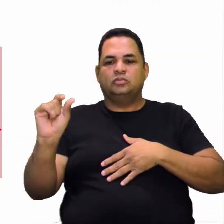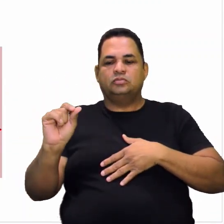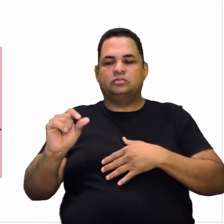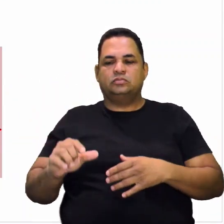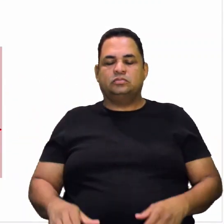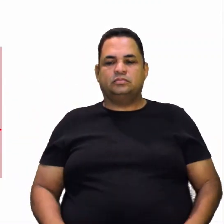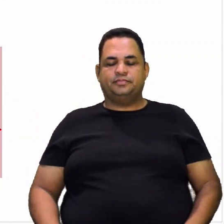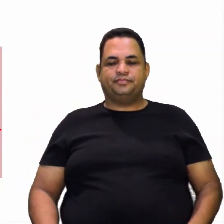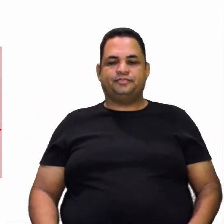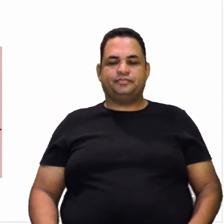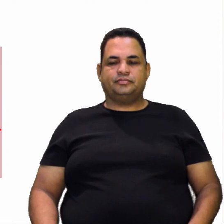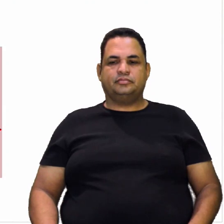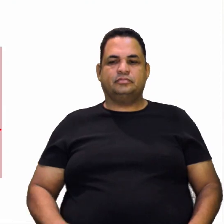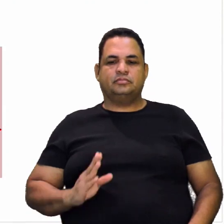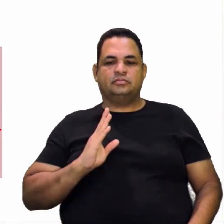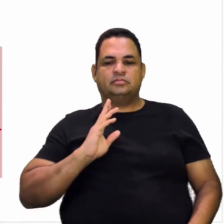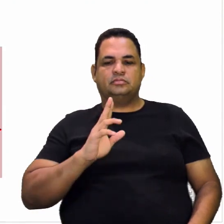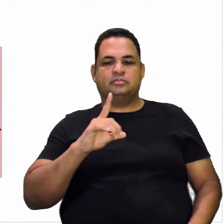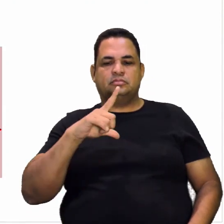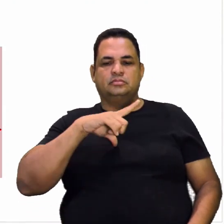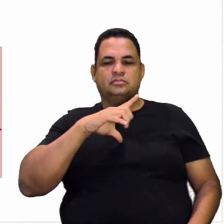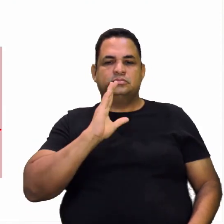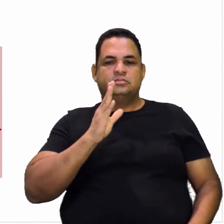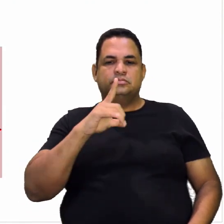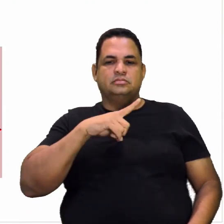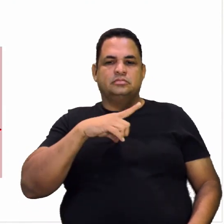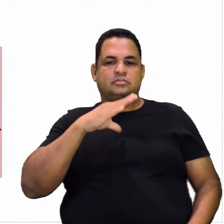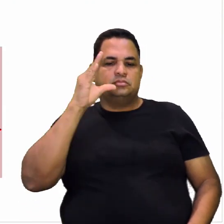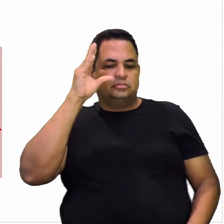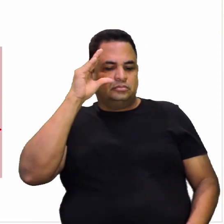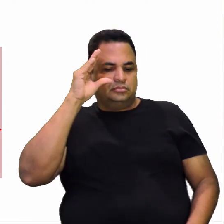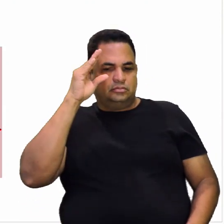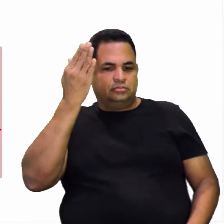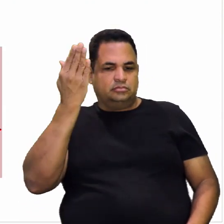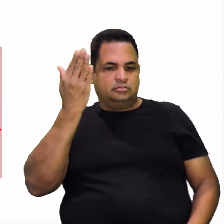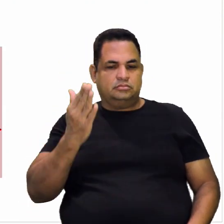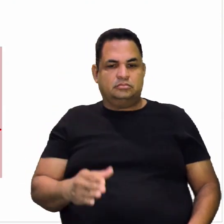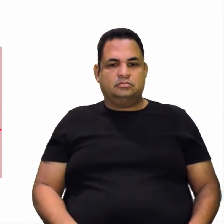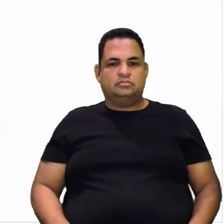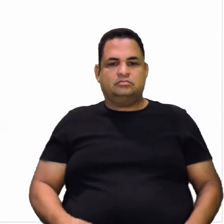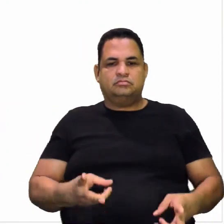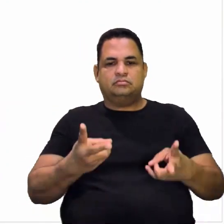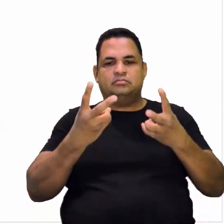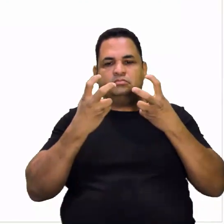Naquela época, os caras já possuíam essas curiosidades. Percebe?